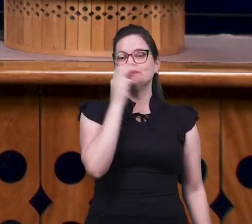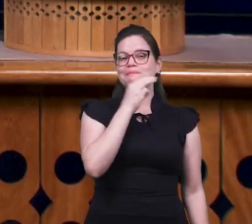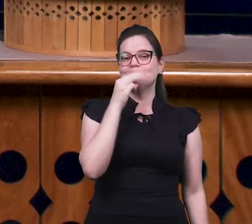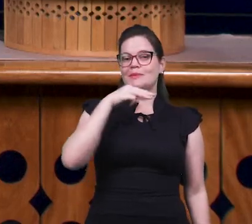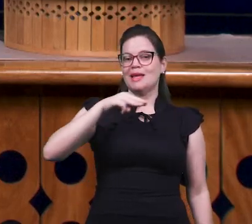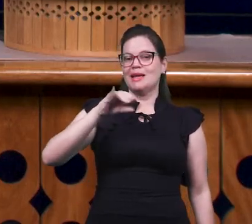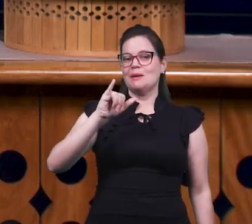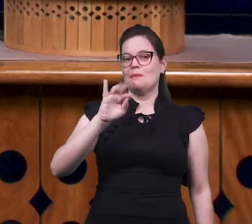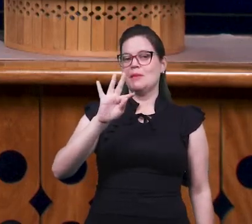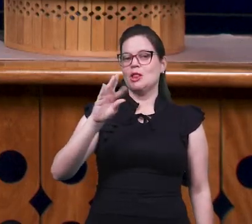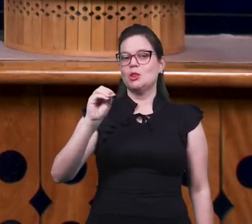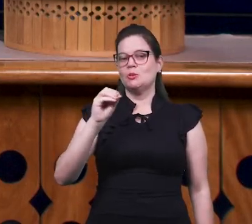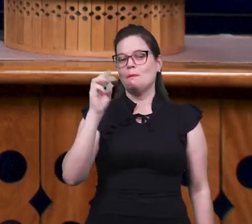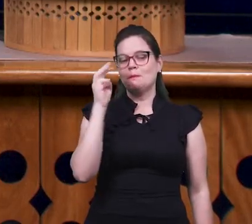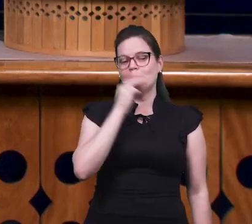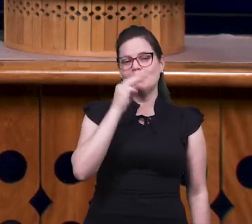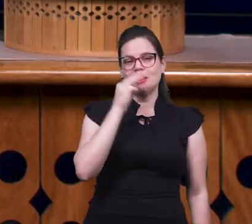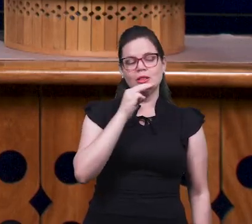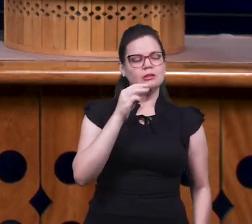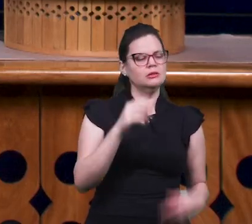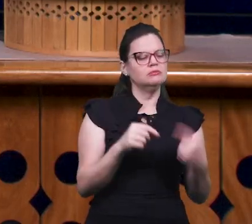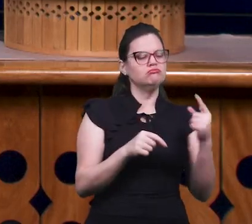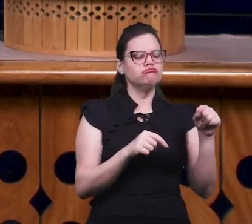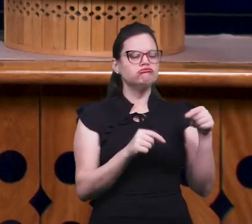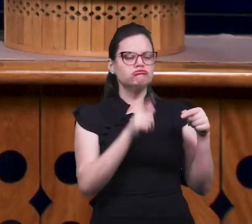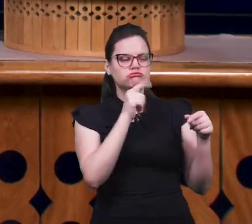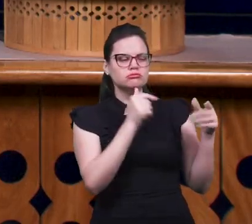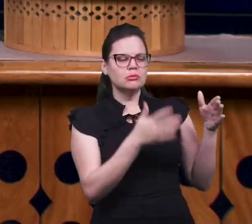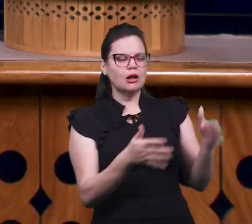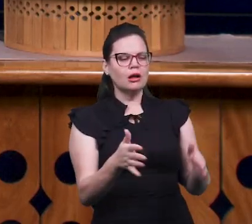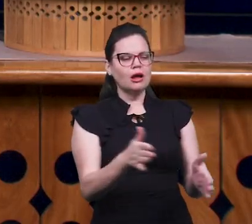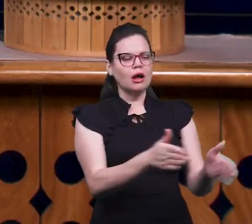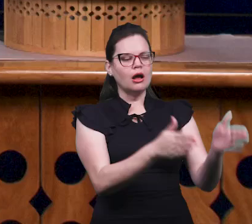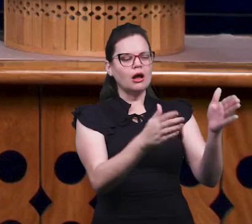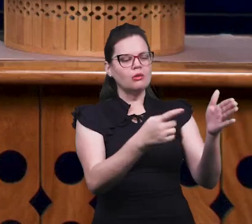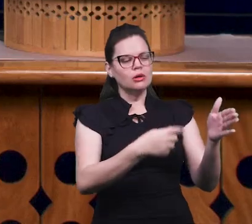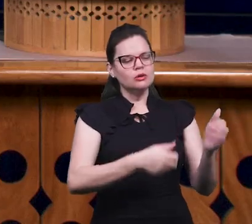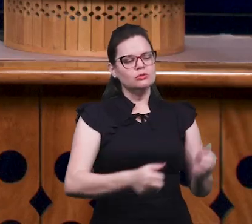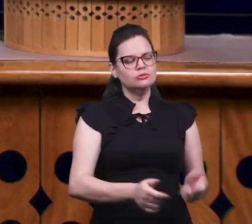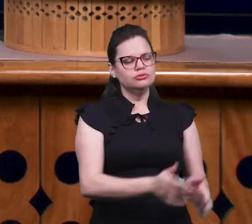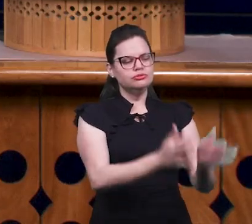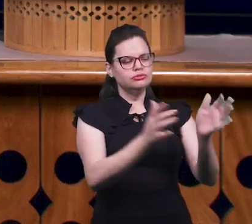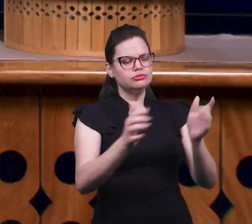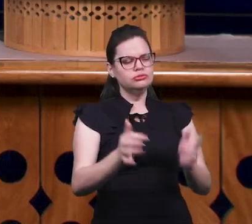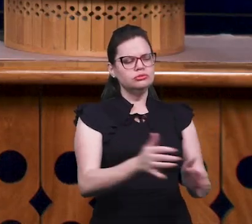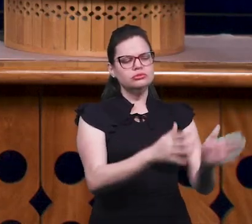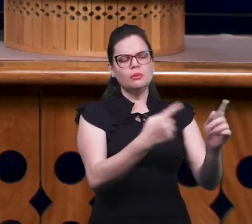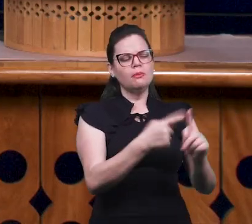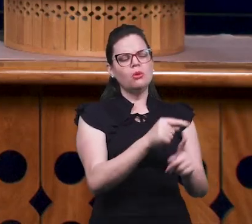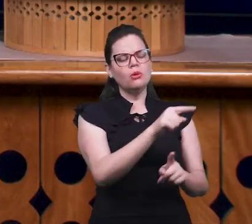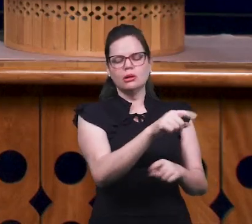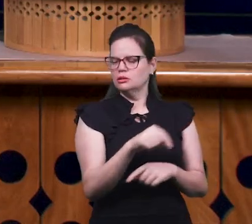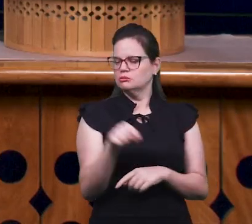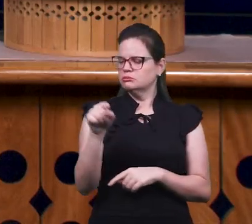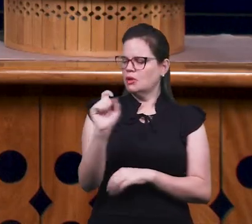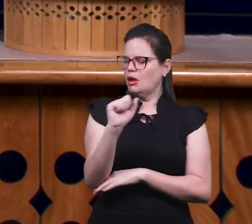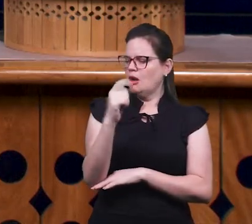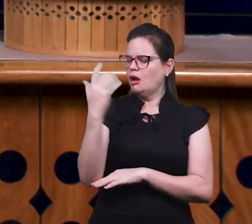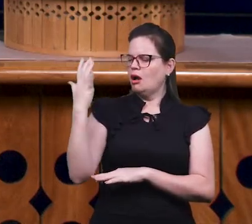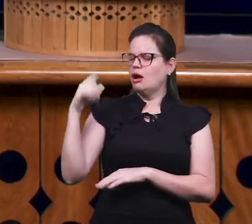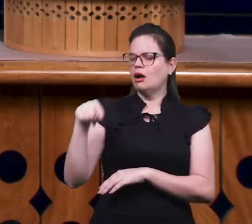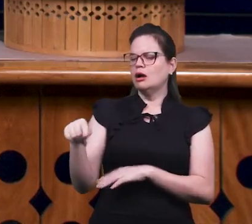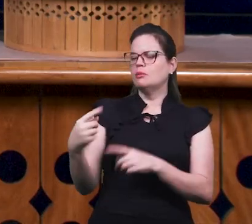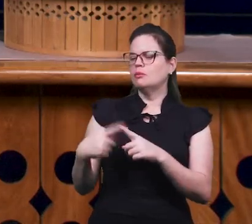campo, para explicar esses mitos. Por que a árvore cresce? Por que o rio corre? Por que acontece isso, aquilo que na época a ciência